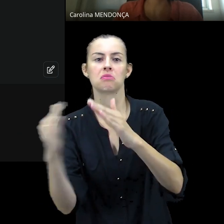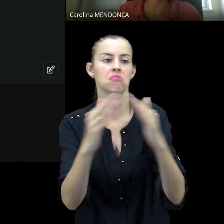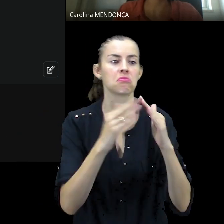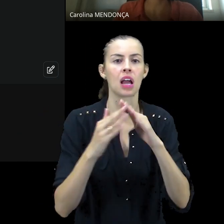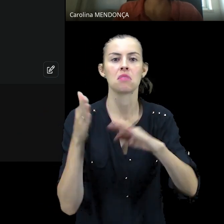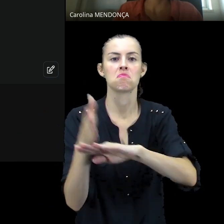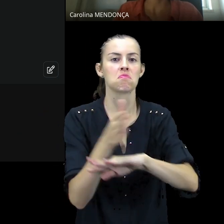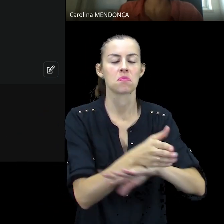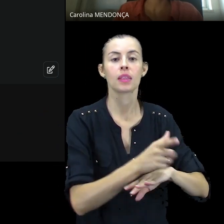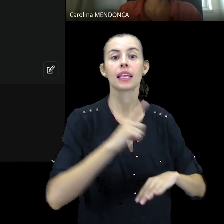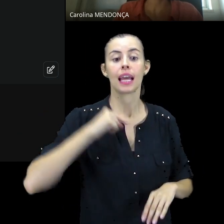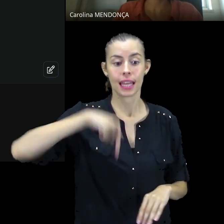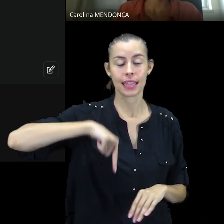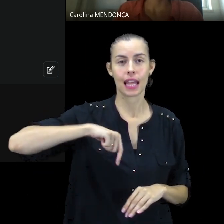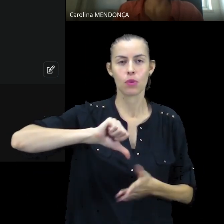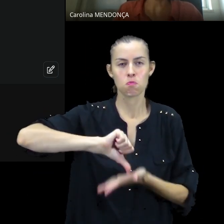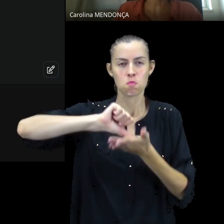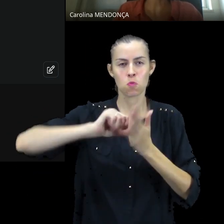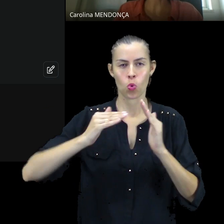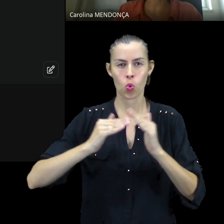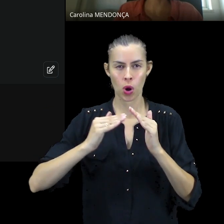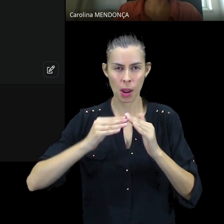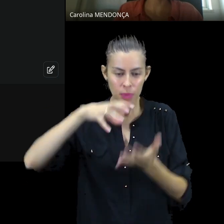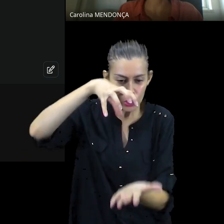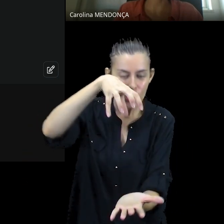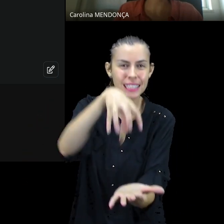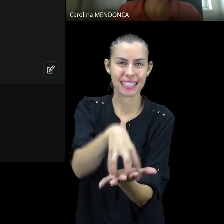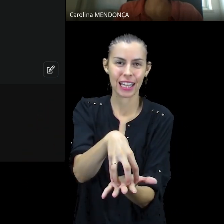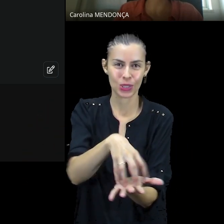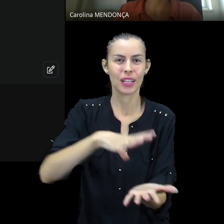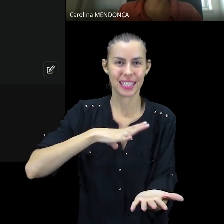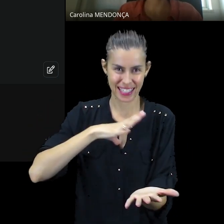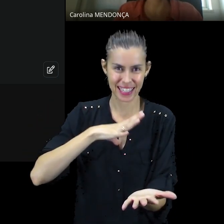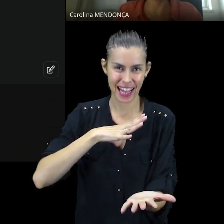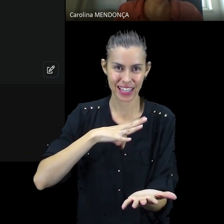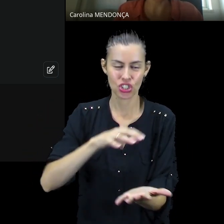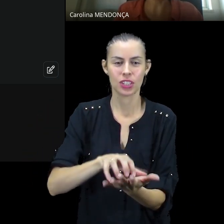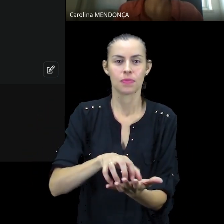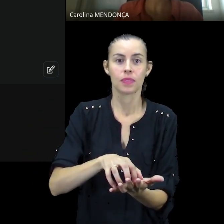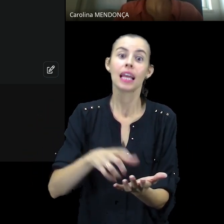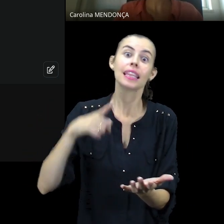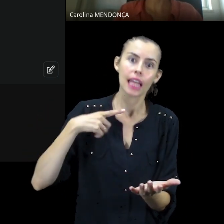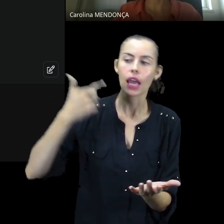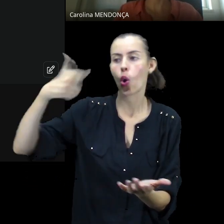nosso entorno. Então, a UFBA fazia como se fosse um evento, um seminário,